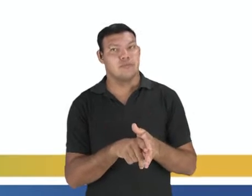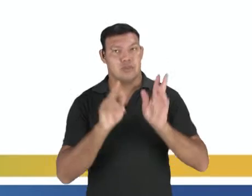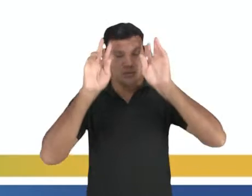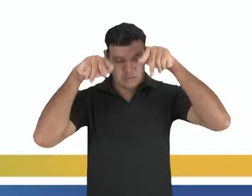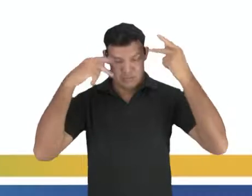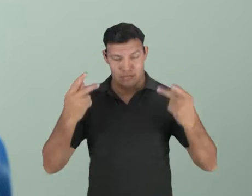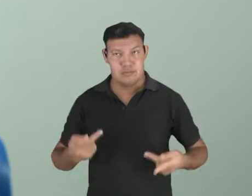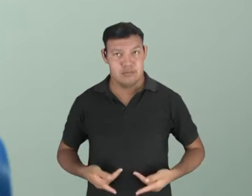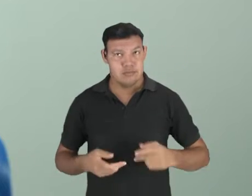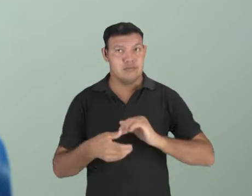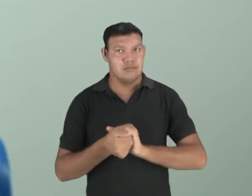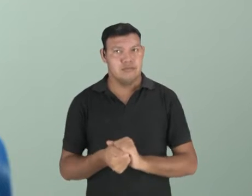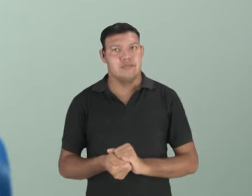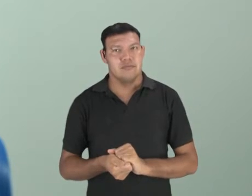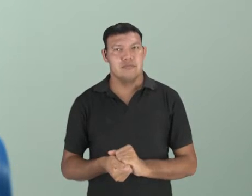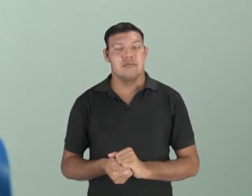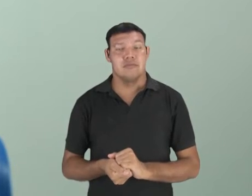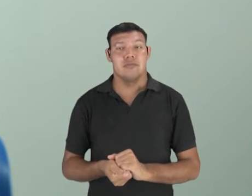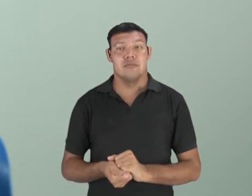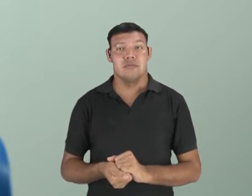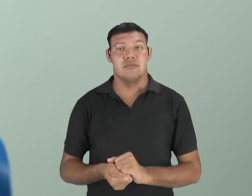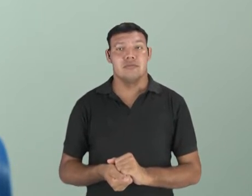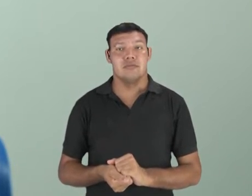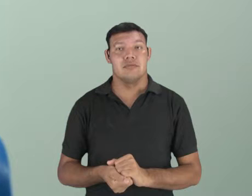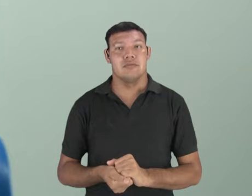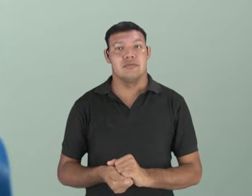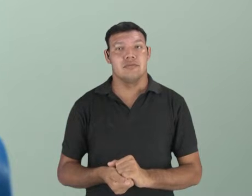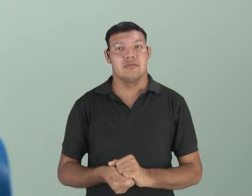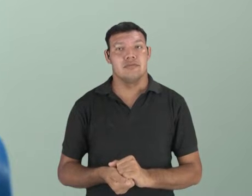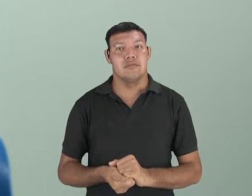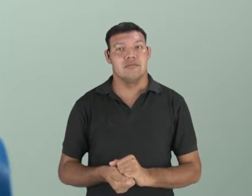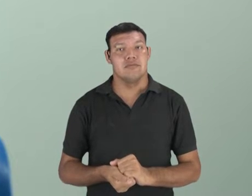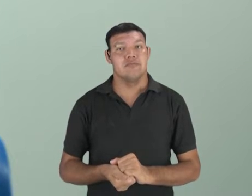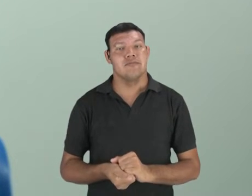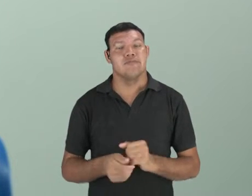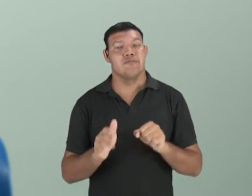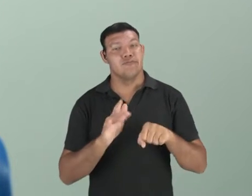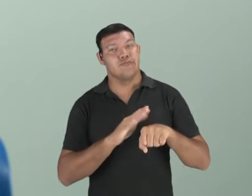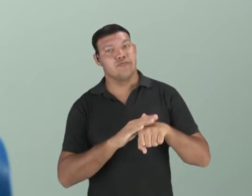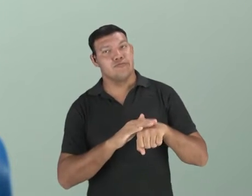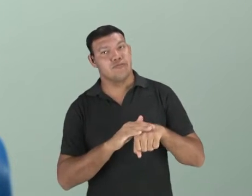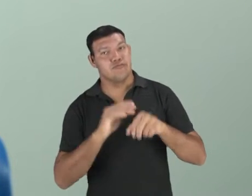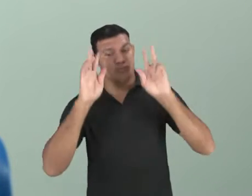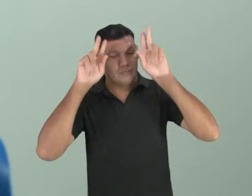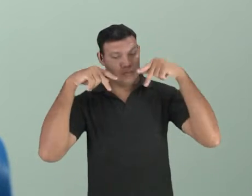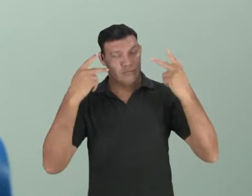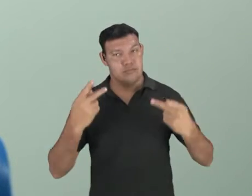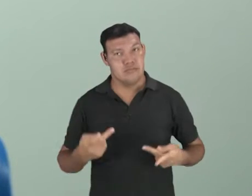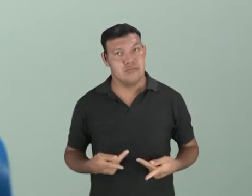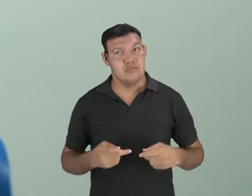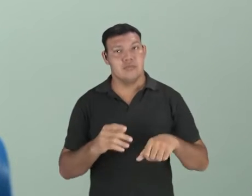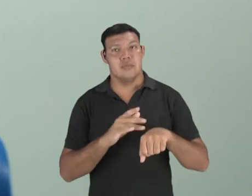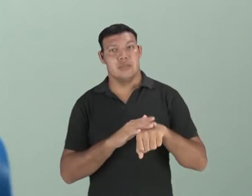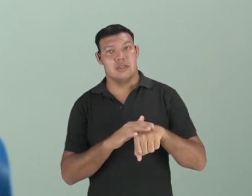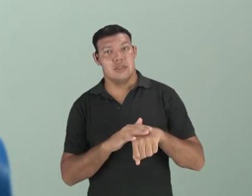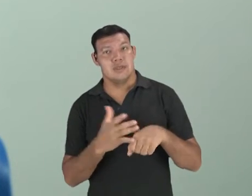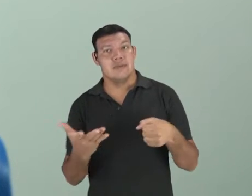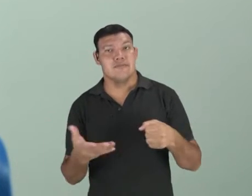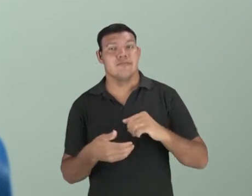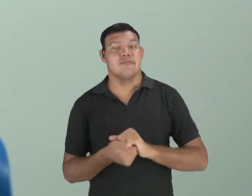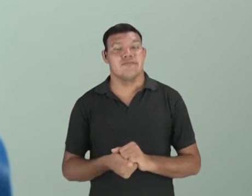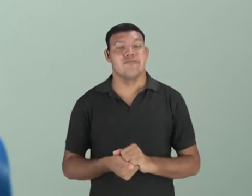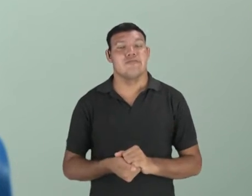ou seja, são aquelas espécies que vão tornar o ser humano ou outros seres, como hospedeiro